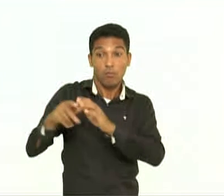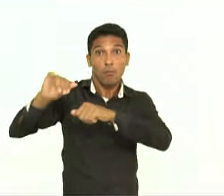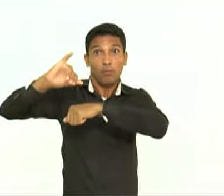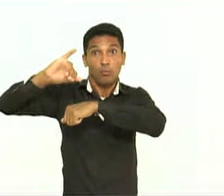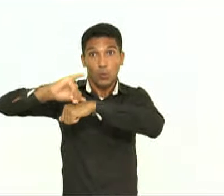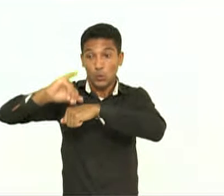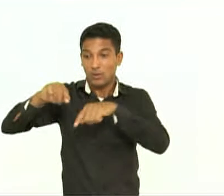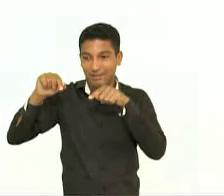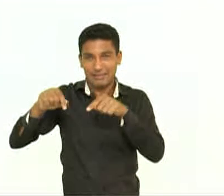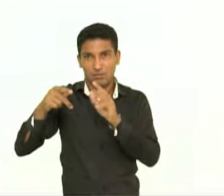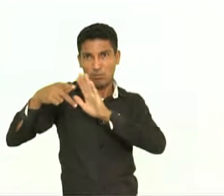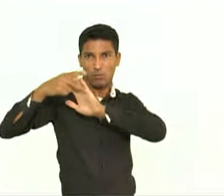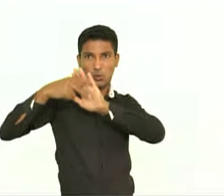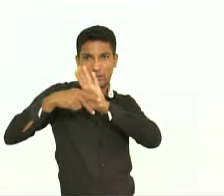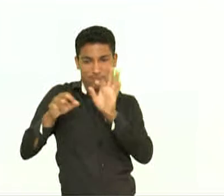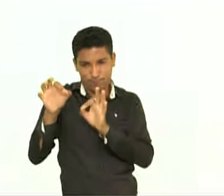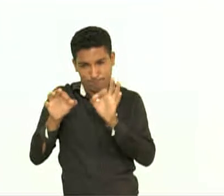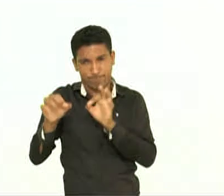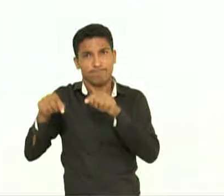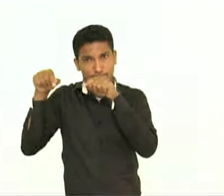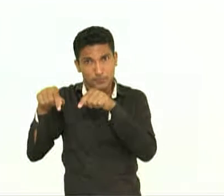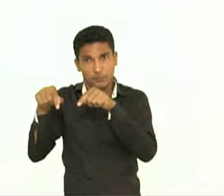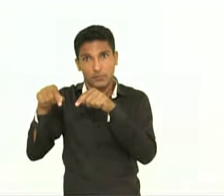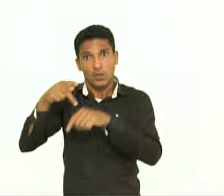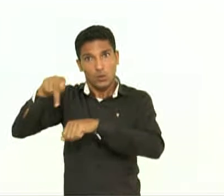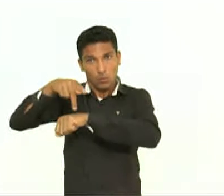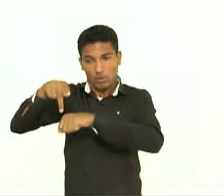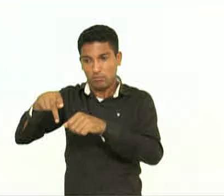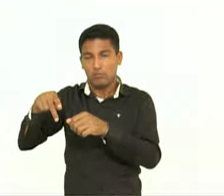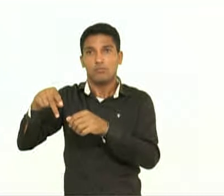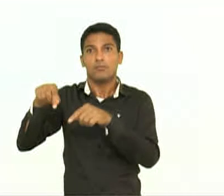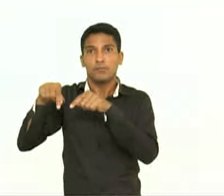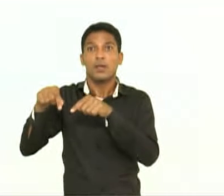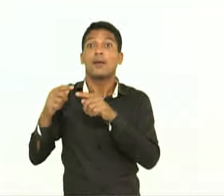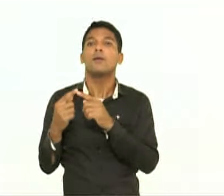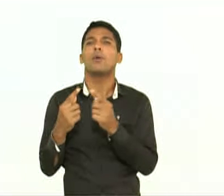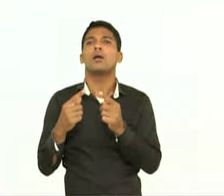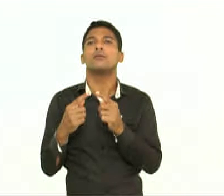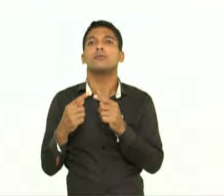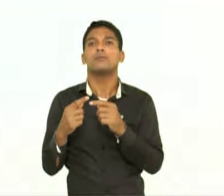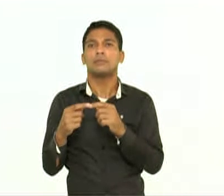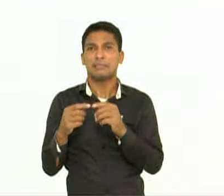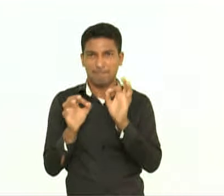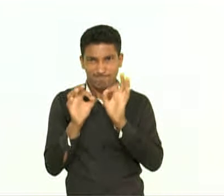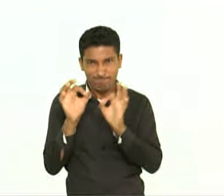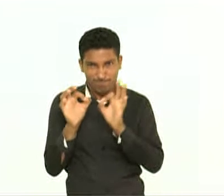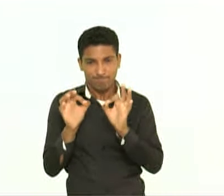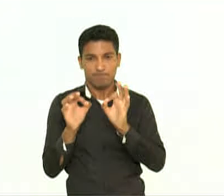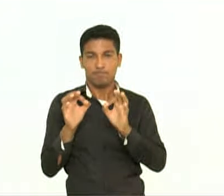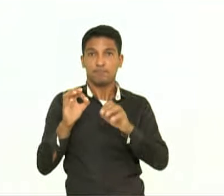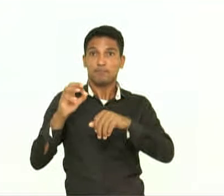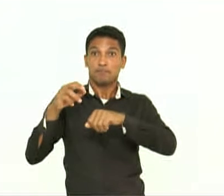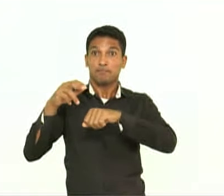produção e a distribuição são em unidades dessa empresa no exterior. Então a gente está falando de empresas